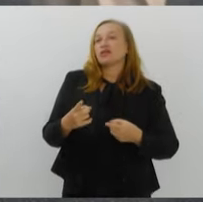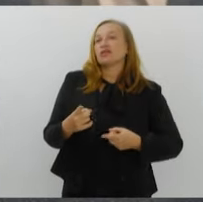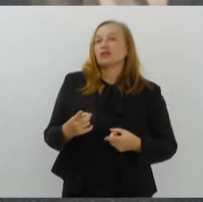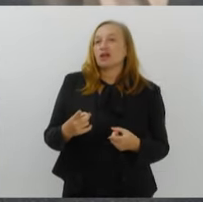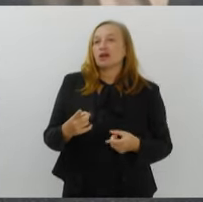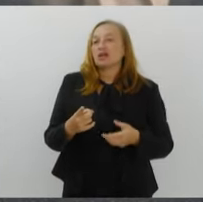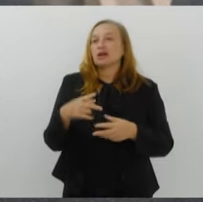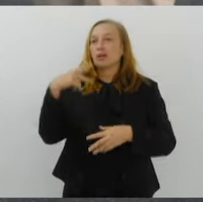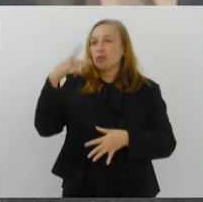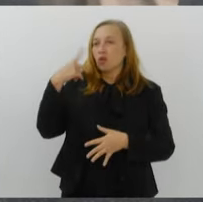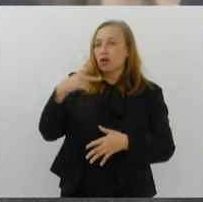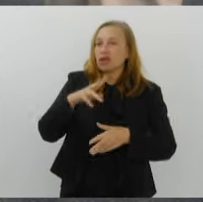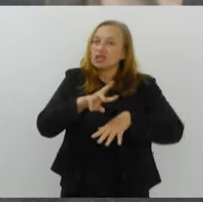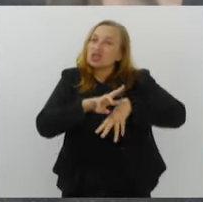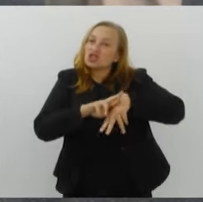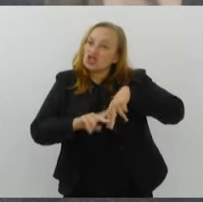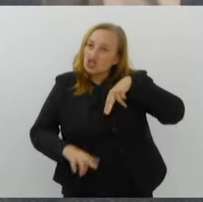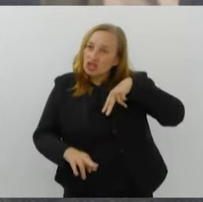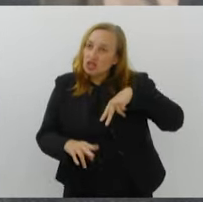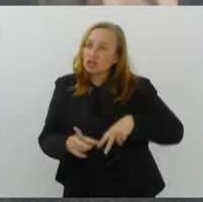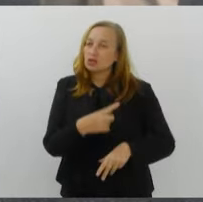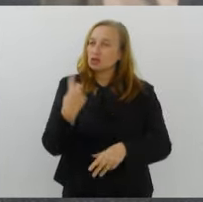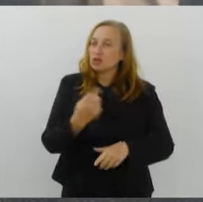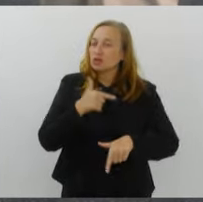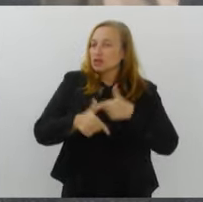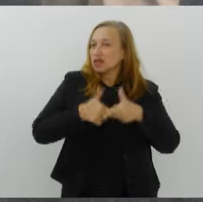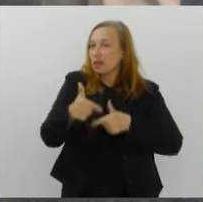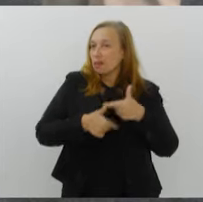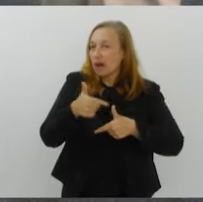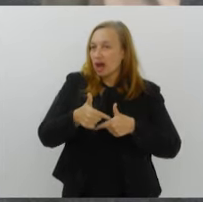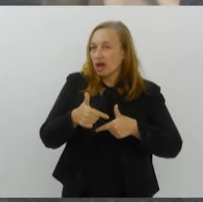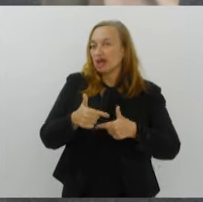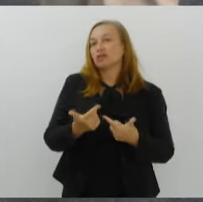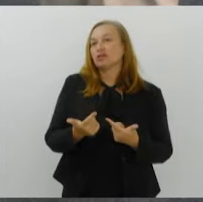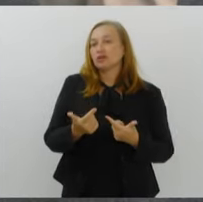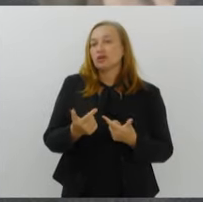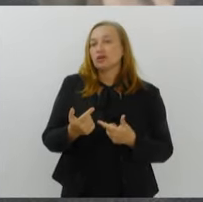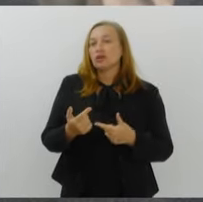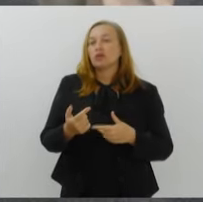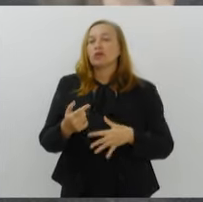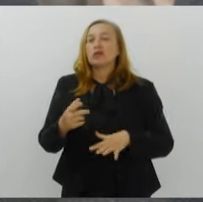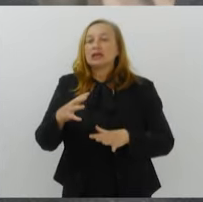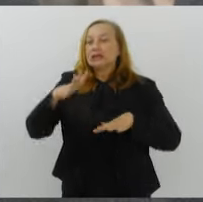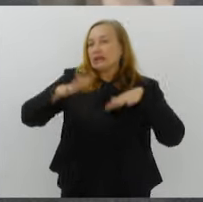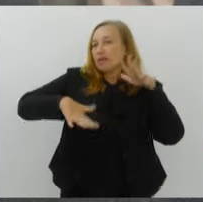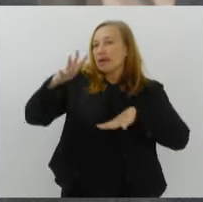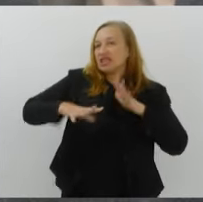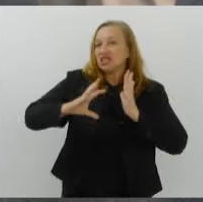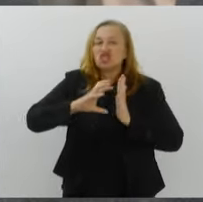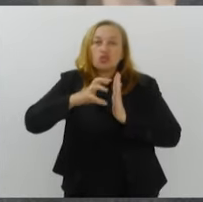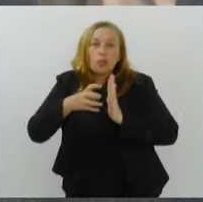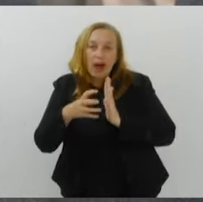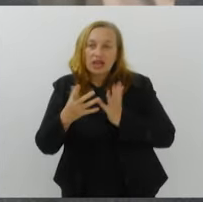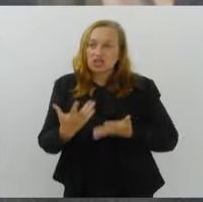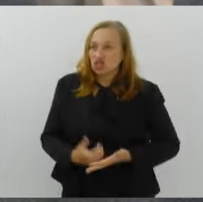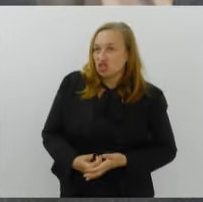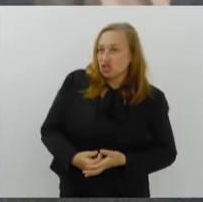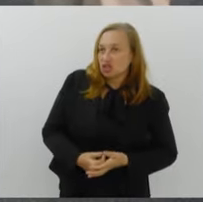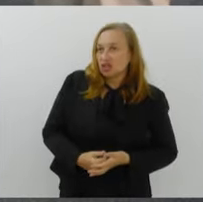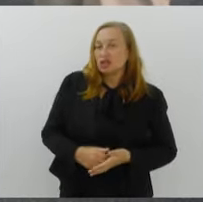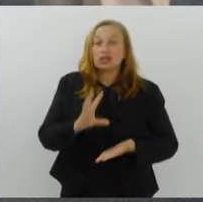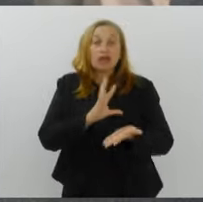nossos mandatos, nossas atuações políticas, independente da matiz ideológica, independente das